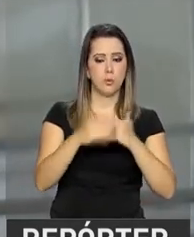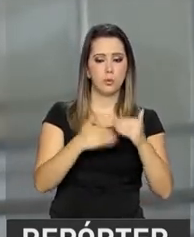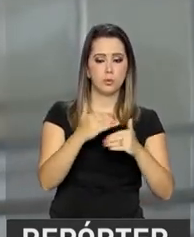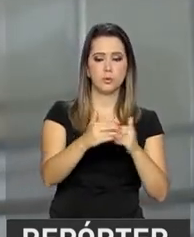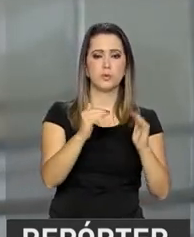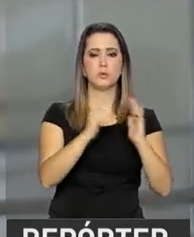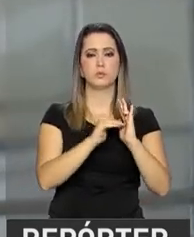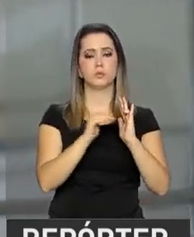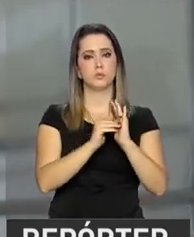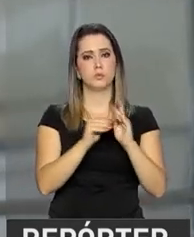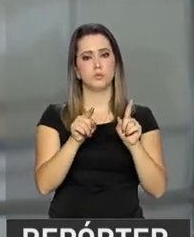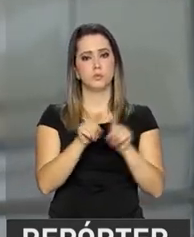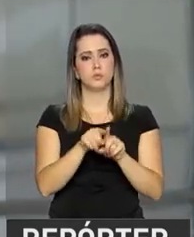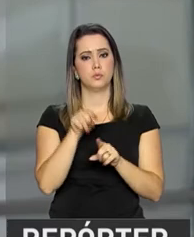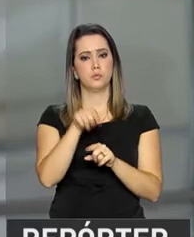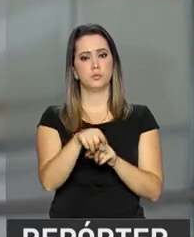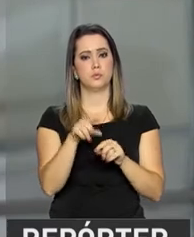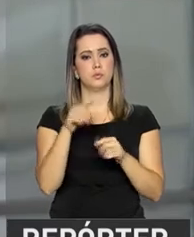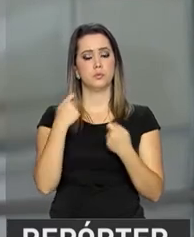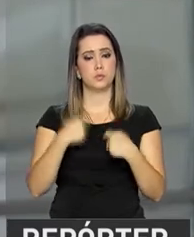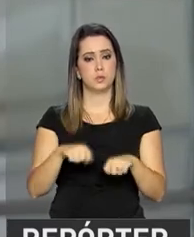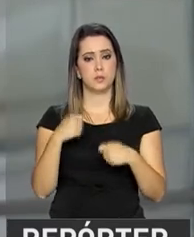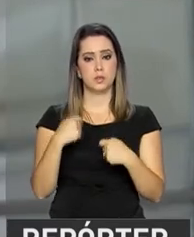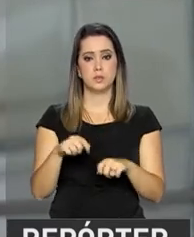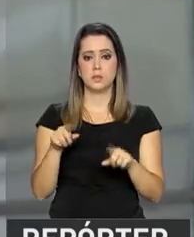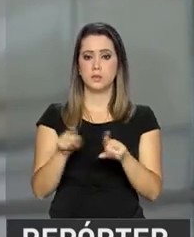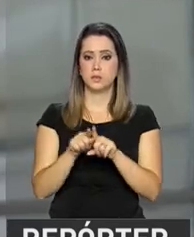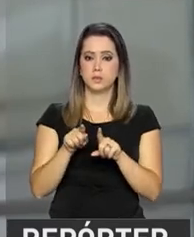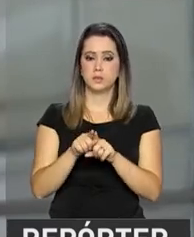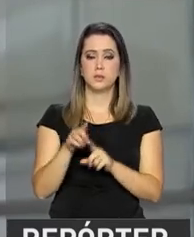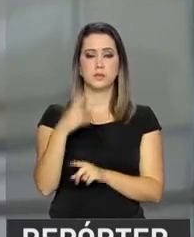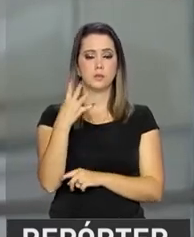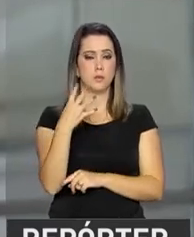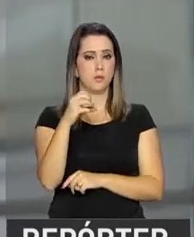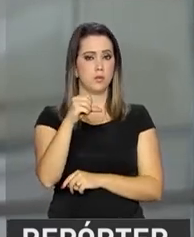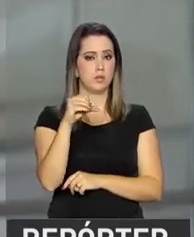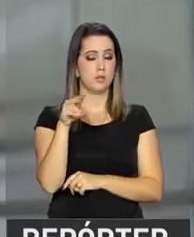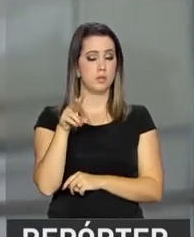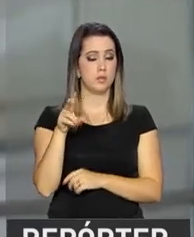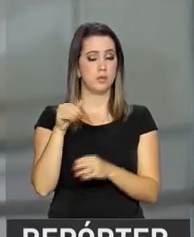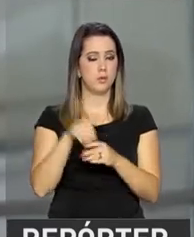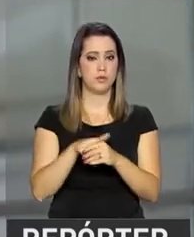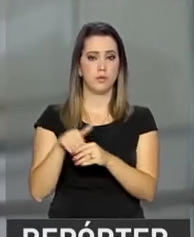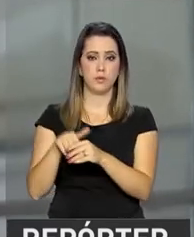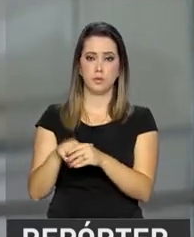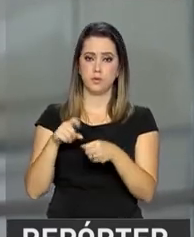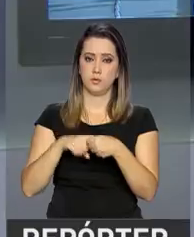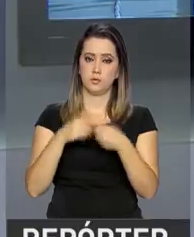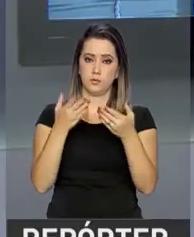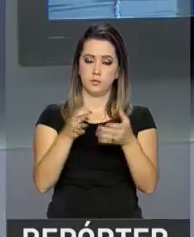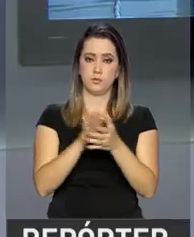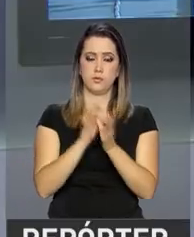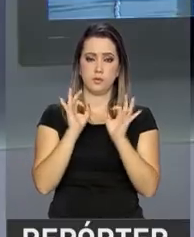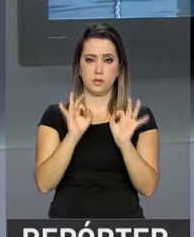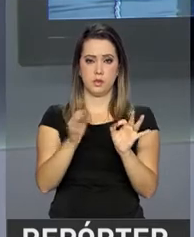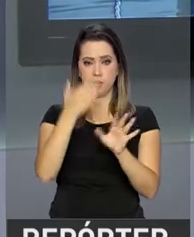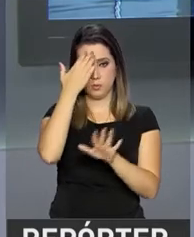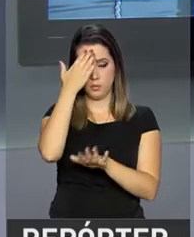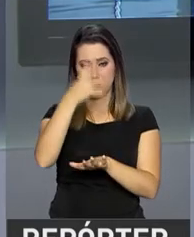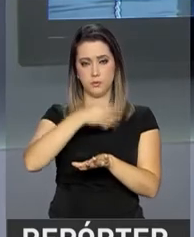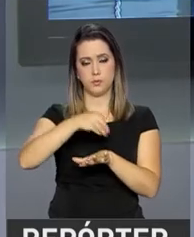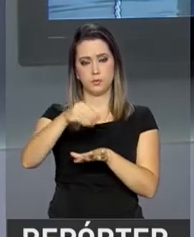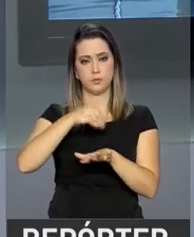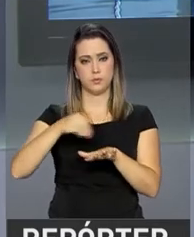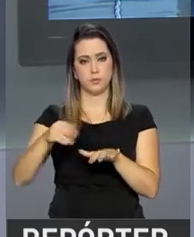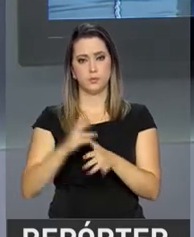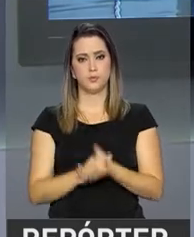vai para o Senado Federal, onde são necessários 49 votos. Eu volto com você, Roberto. Está ótimo, Pablo. Obrigado aí por